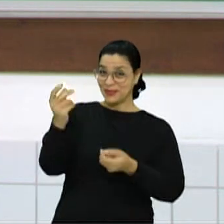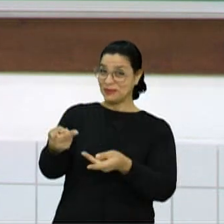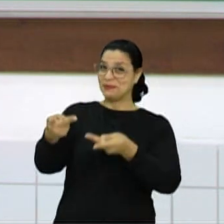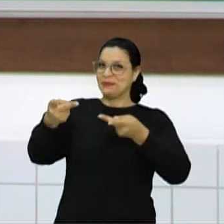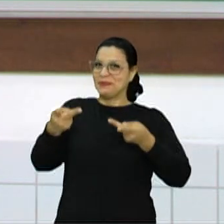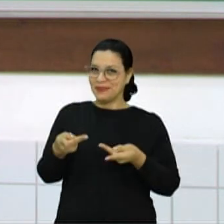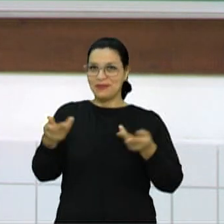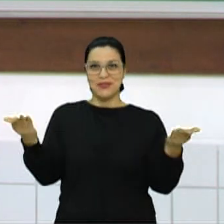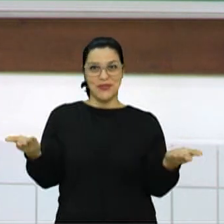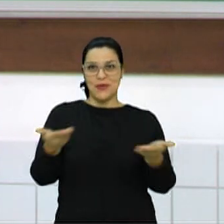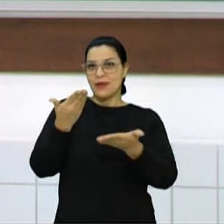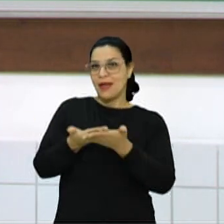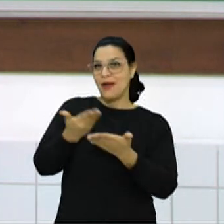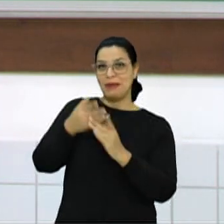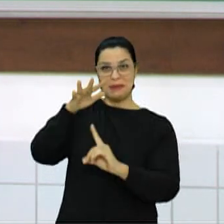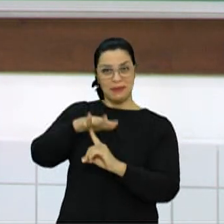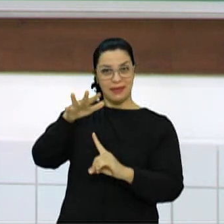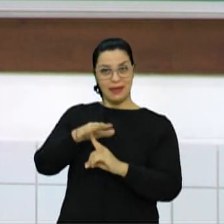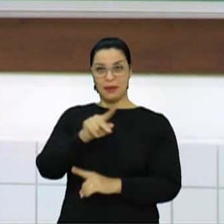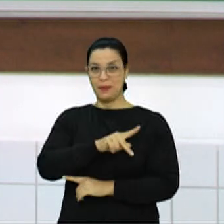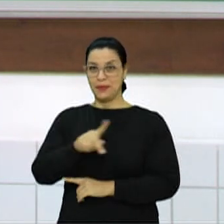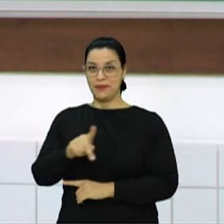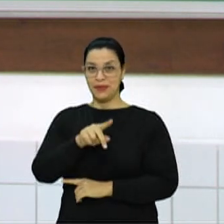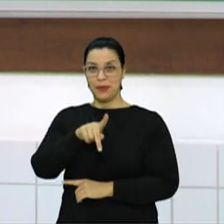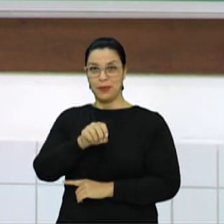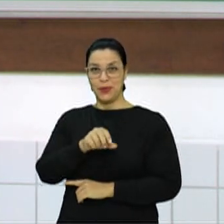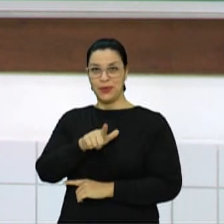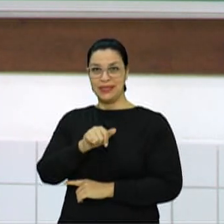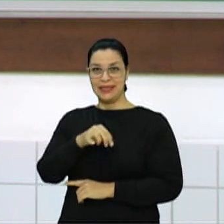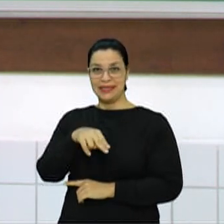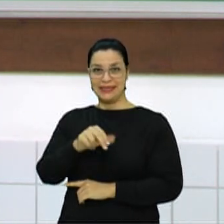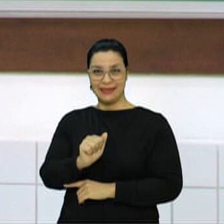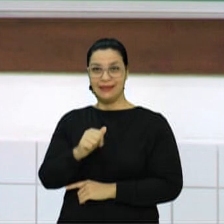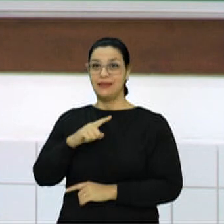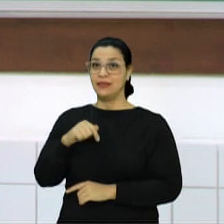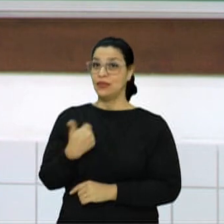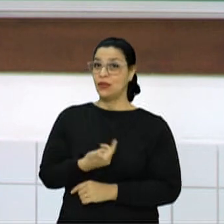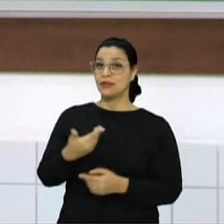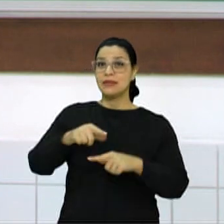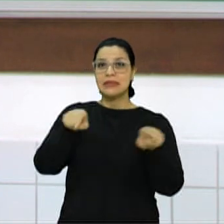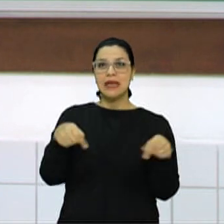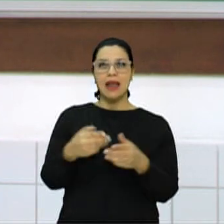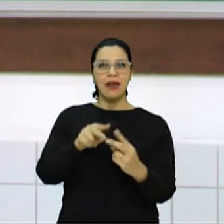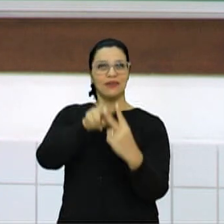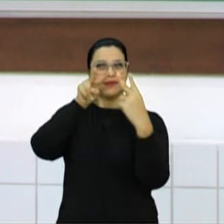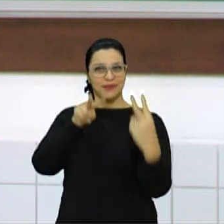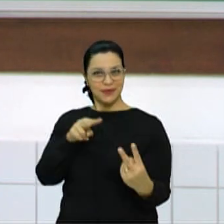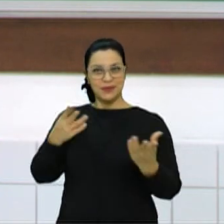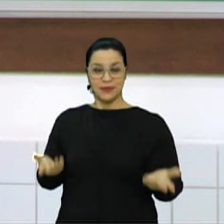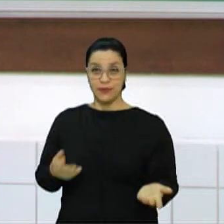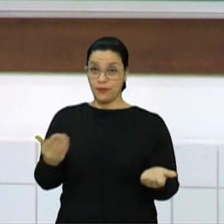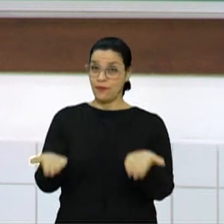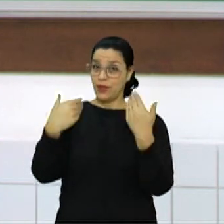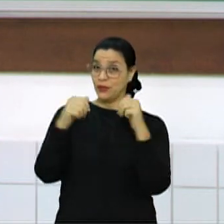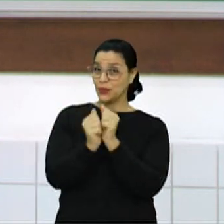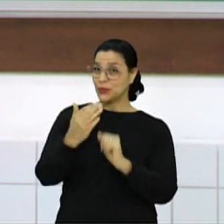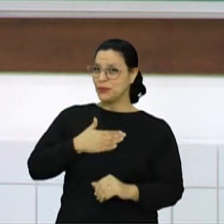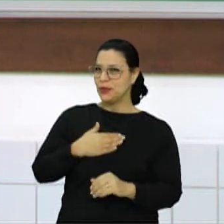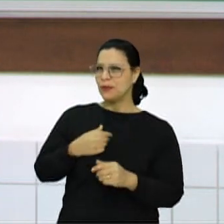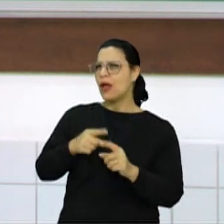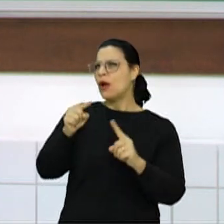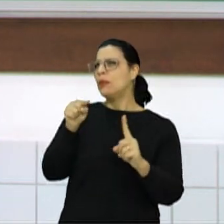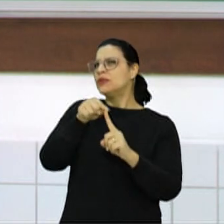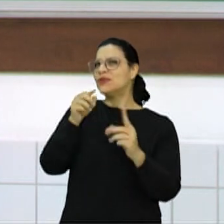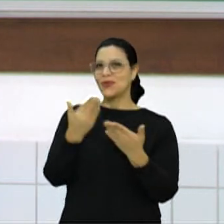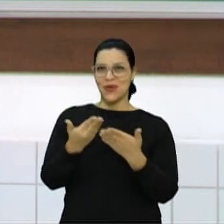seja muito bem-vindo ao Aula Paraná. Eu sou a professora Poliana Paio e essa é a nossa sala de aula virtual. Vem comigo para os